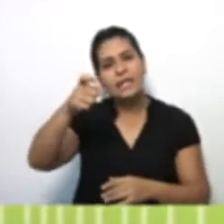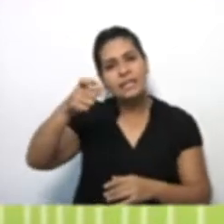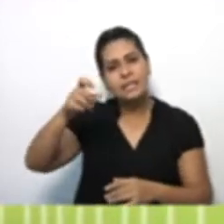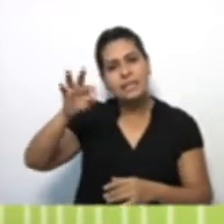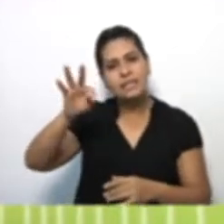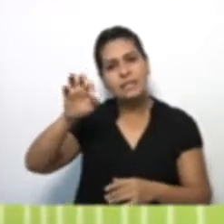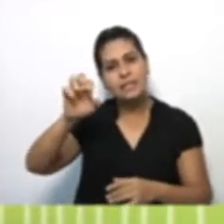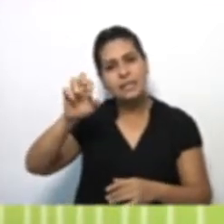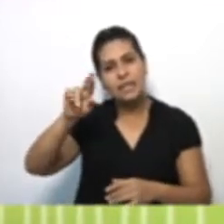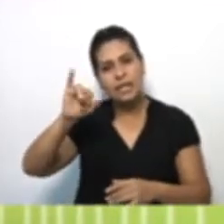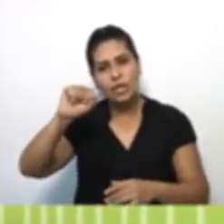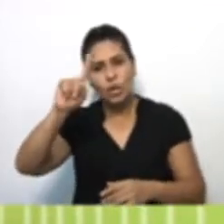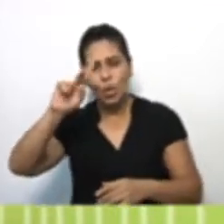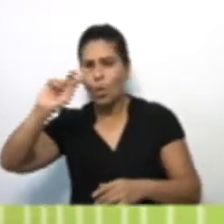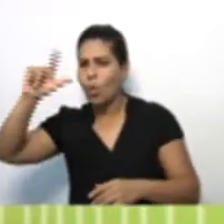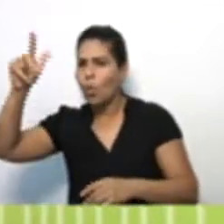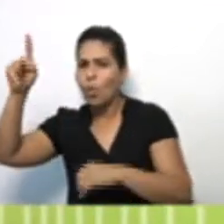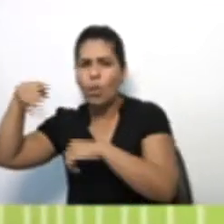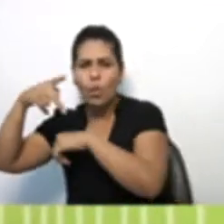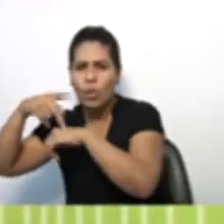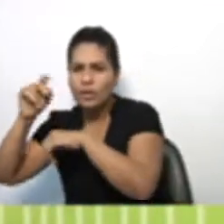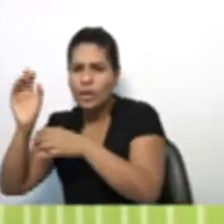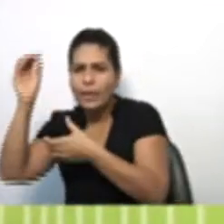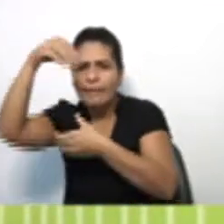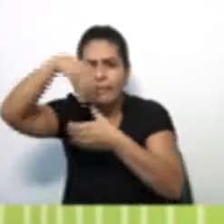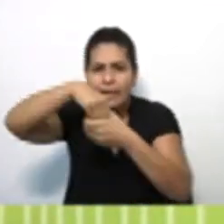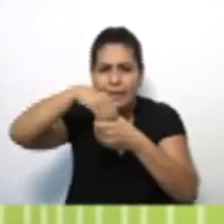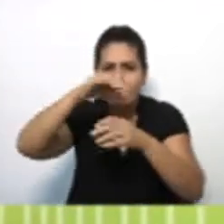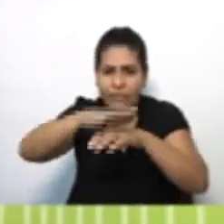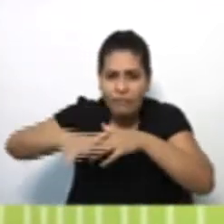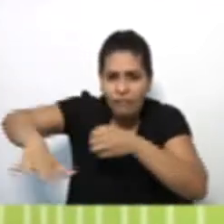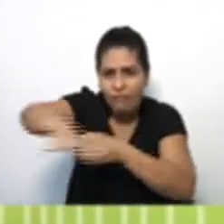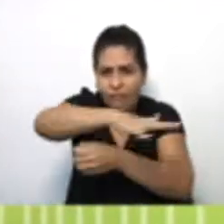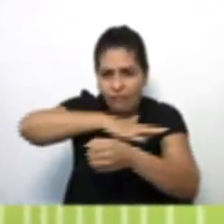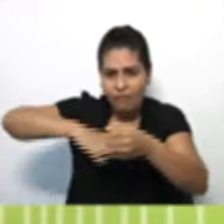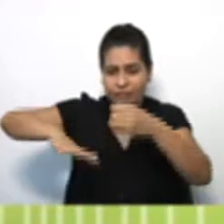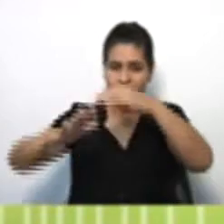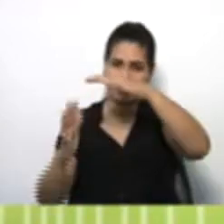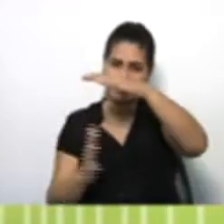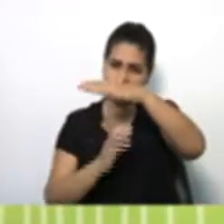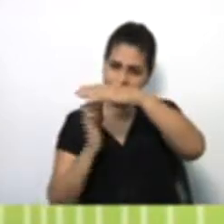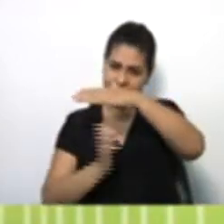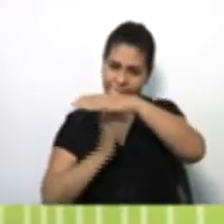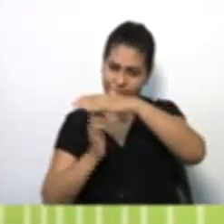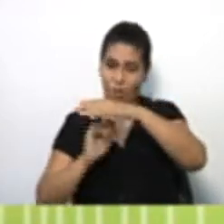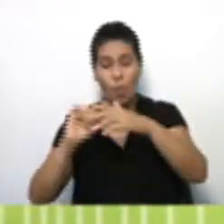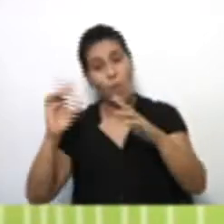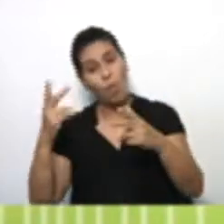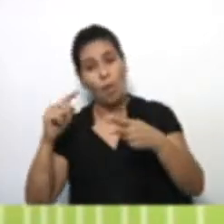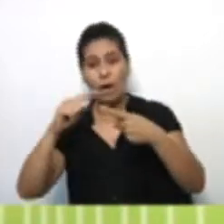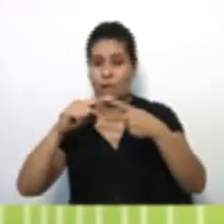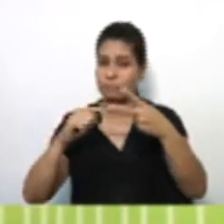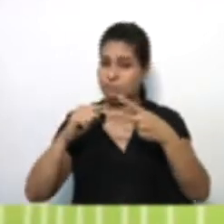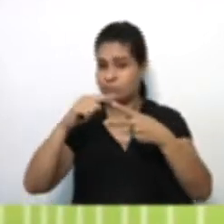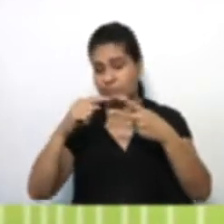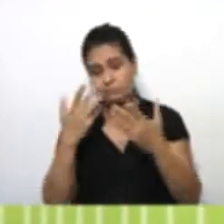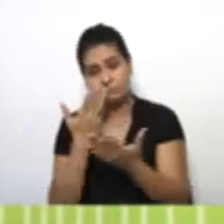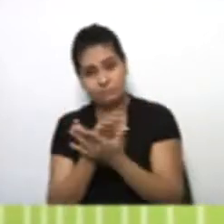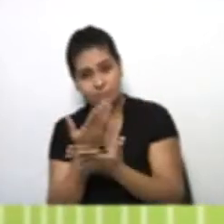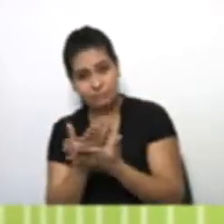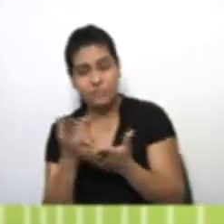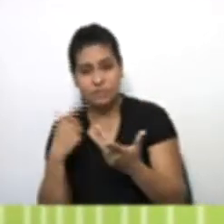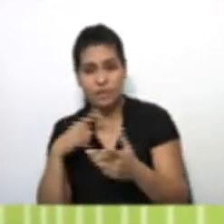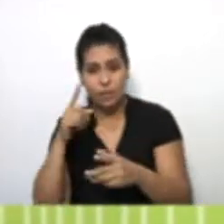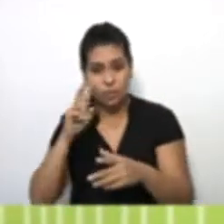analisar essas variáveis externas. Nós vamos ver isso aí numa aula mais para frente. Acredito que seja aí na aula 2 ou 3, nós vamos trabalhar com